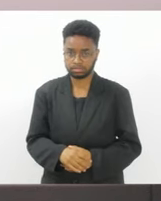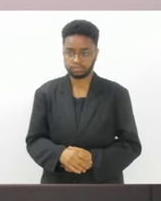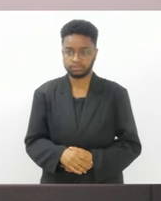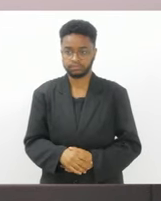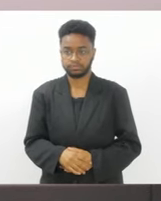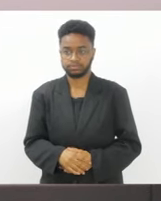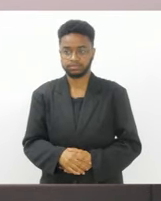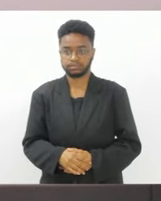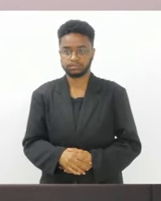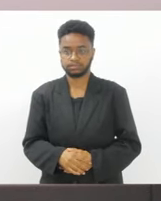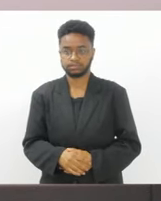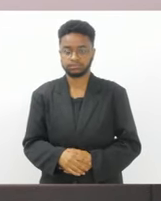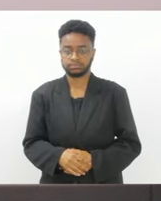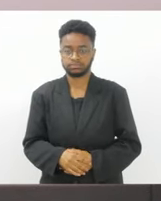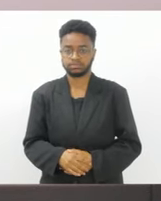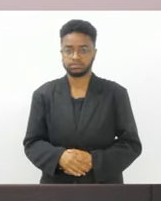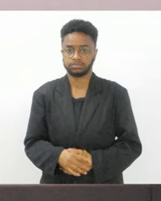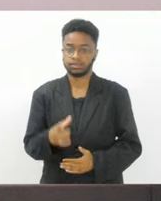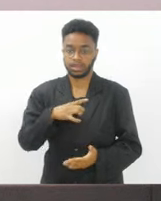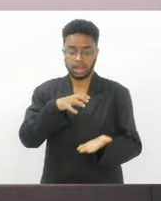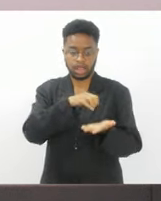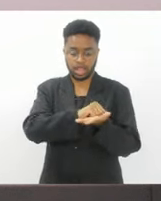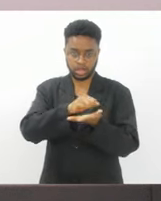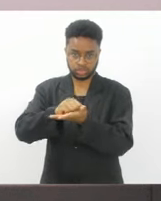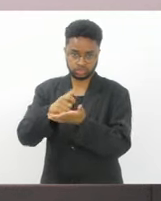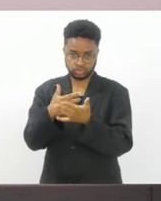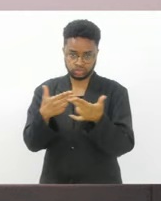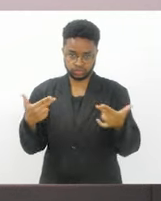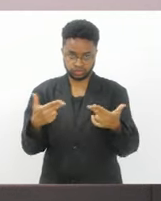E com registros aqui.